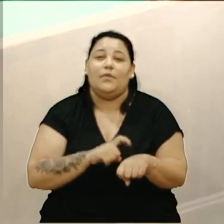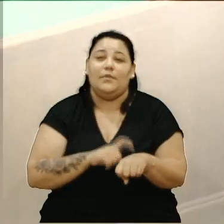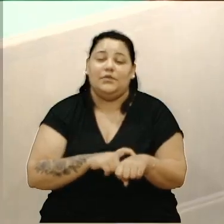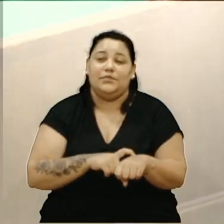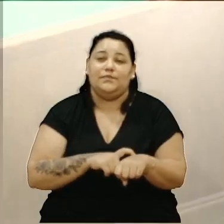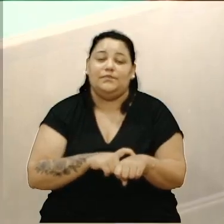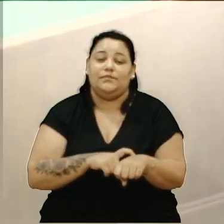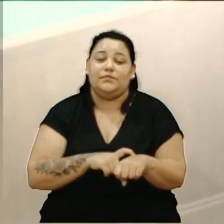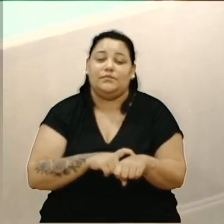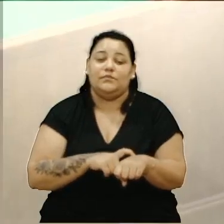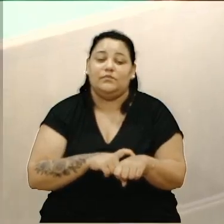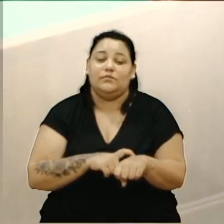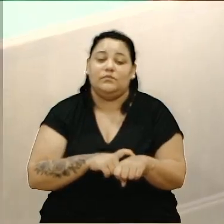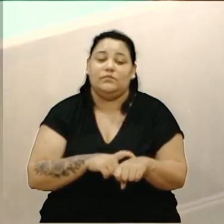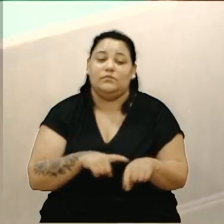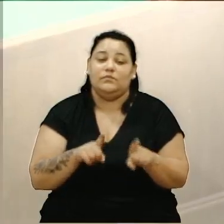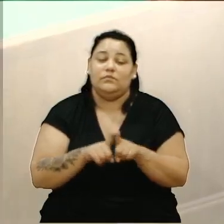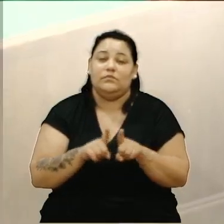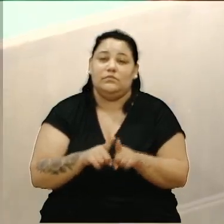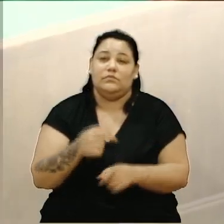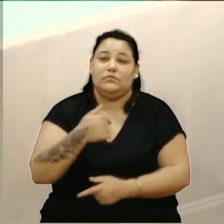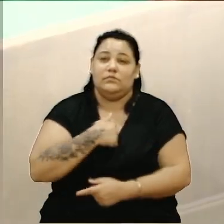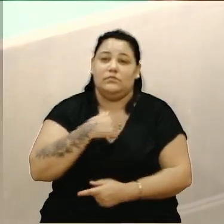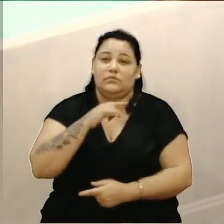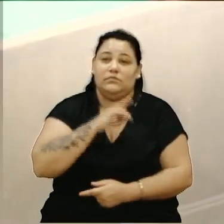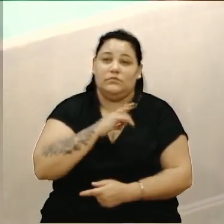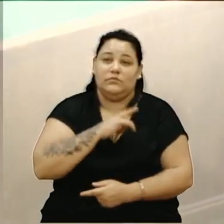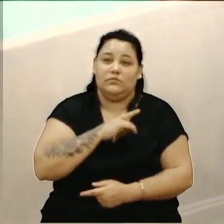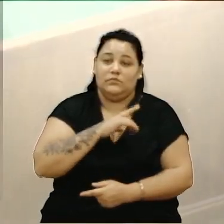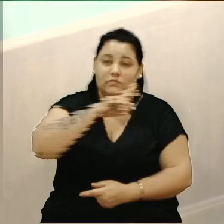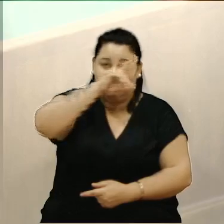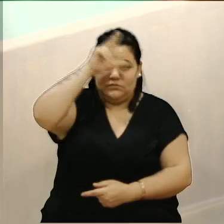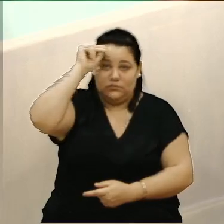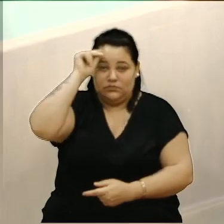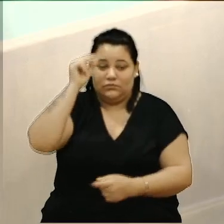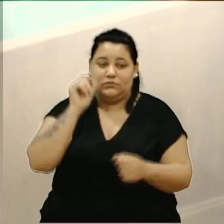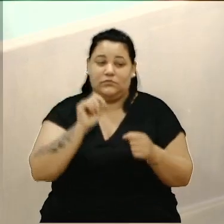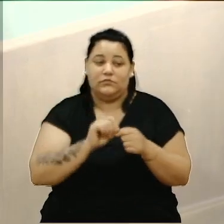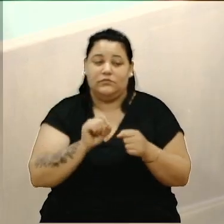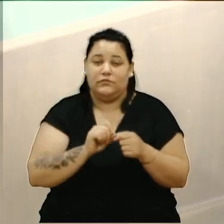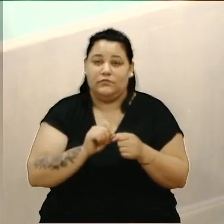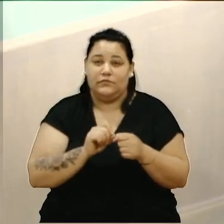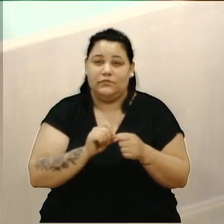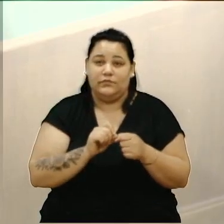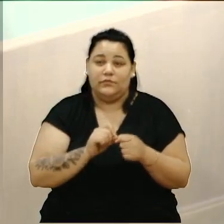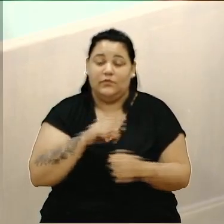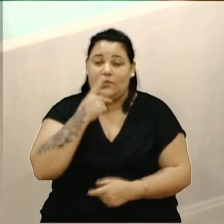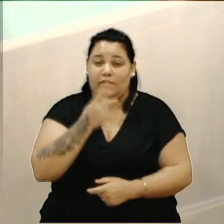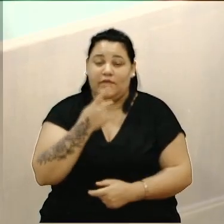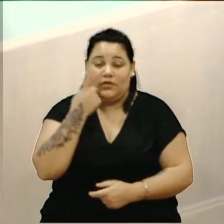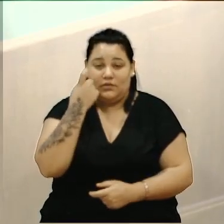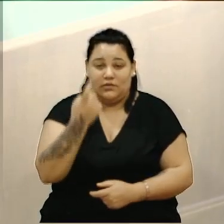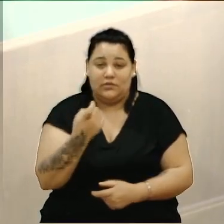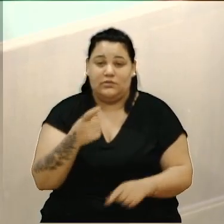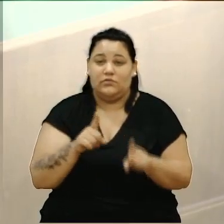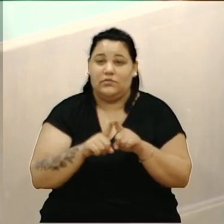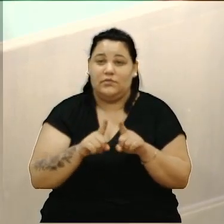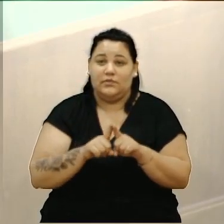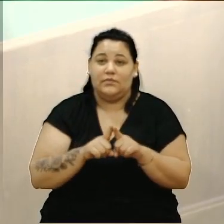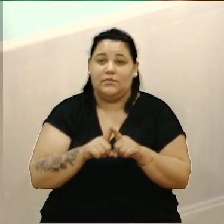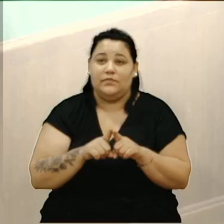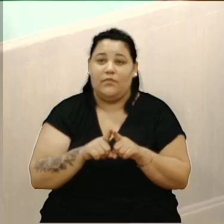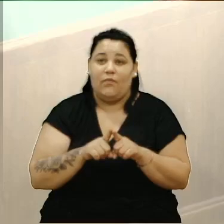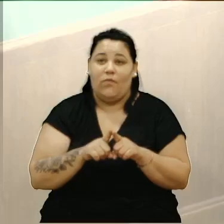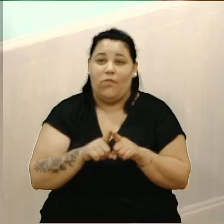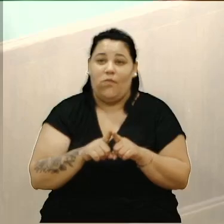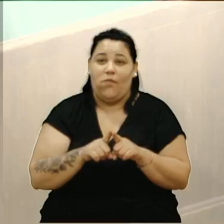executivo, o qual eu estive lá. O prefeito fez uma fala muito interessante.